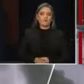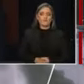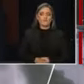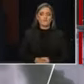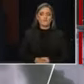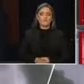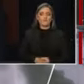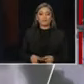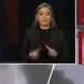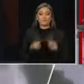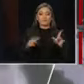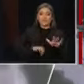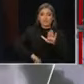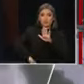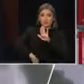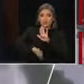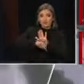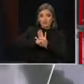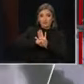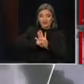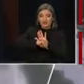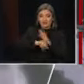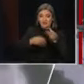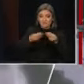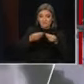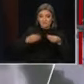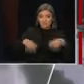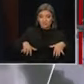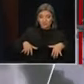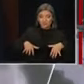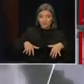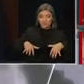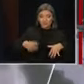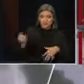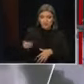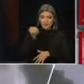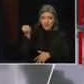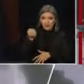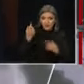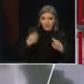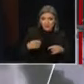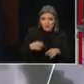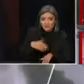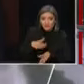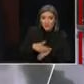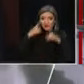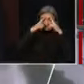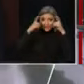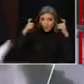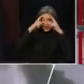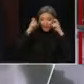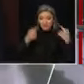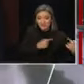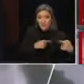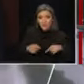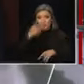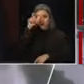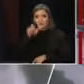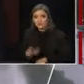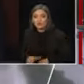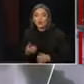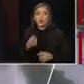Porém, o crime de dano qualificado exige o dolo específico, uma violência à pessoa ou grave ameaça